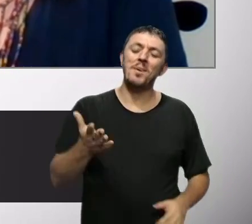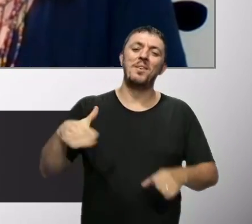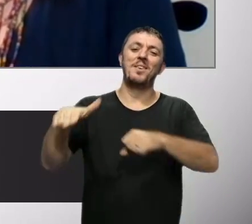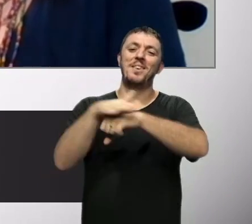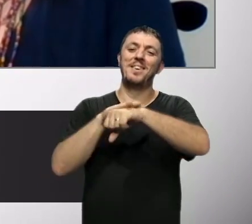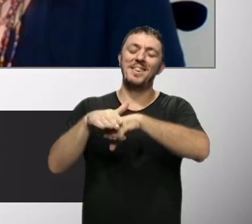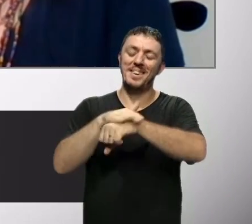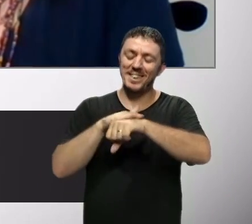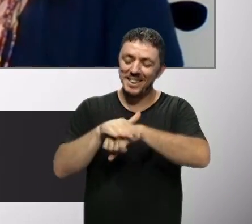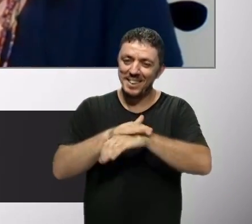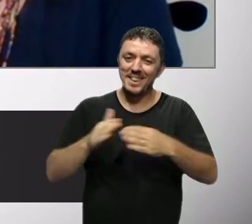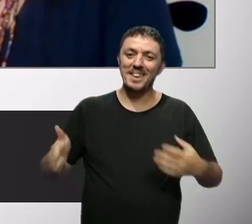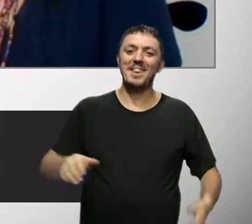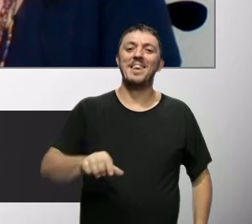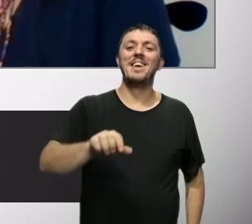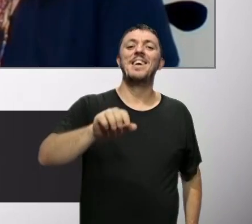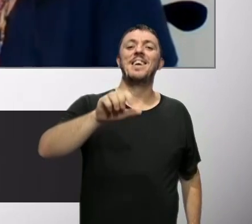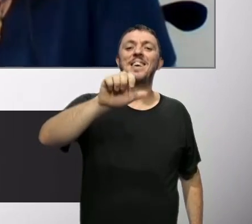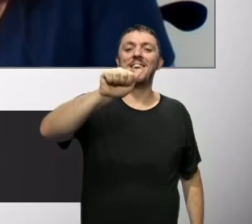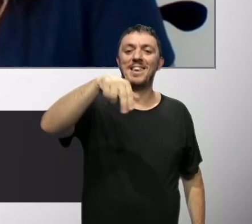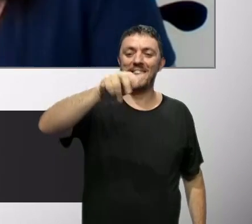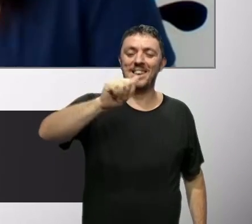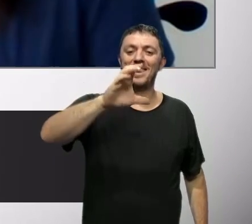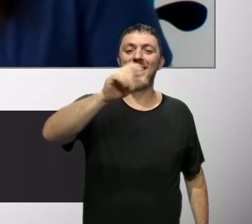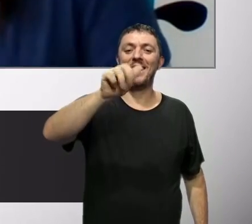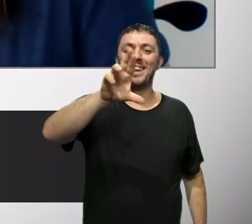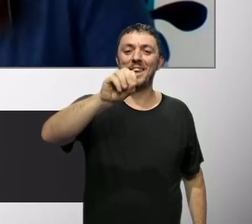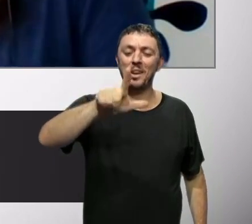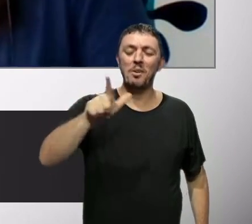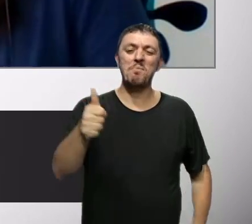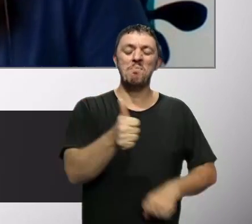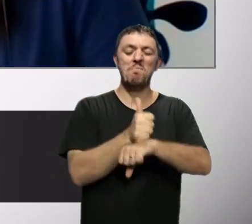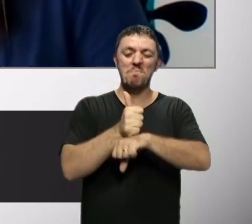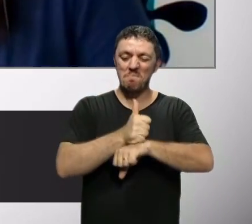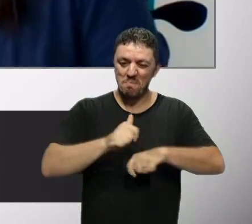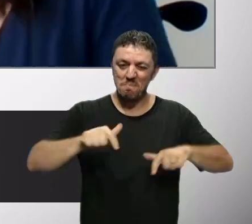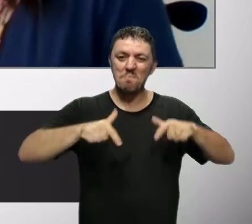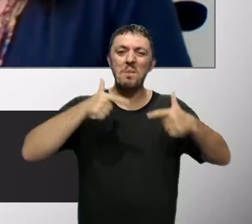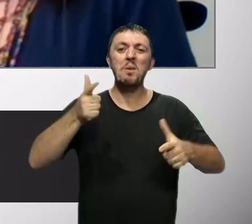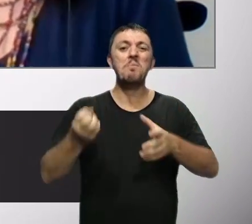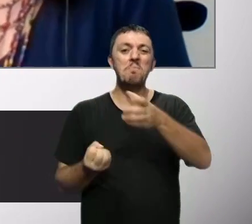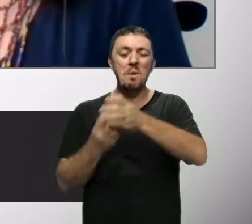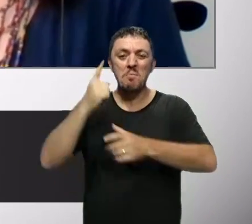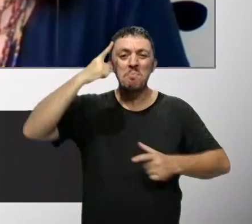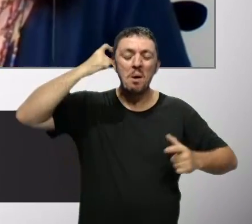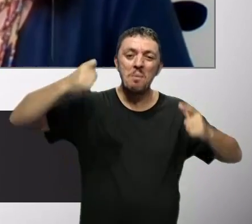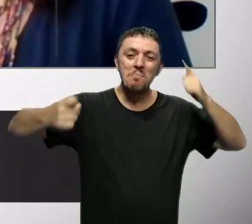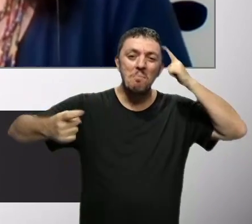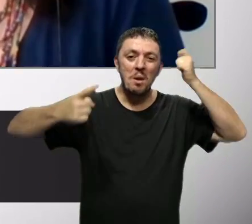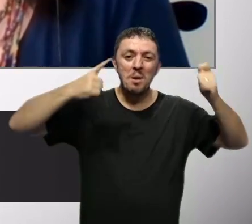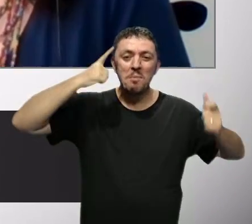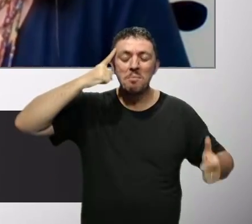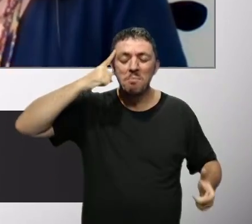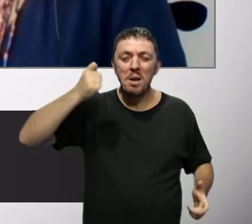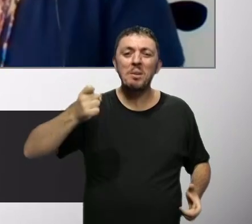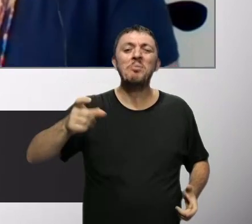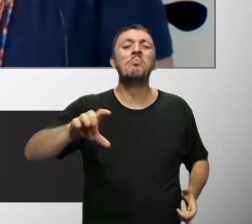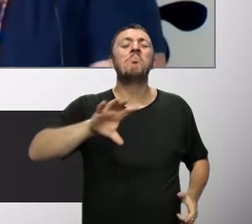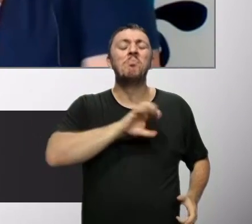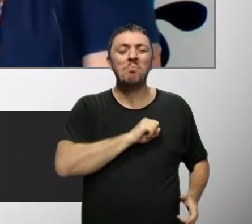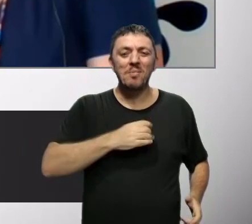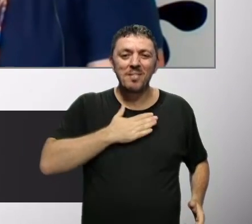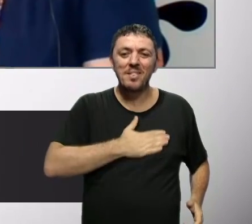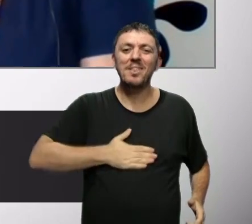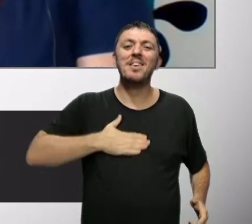conversar com você, Ana Carol, profissional determinada, muito criativa, apaixonada pelo que faz.